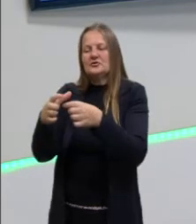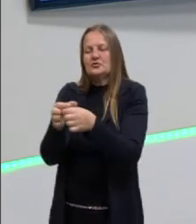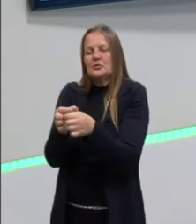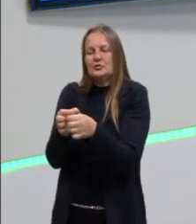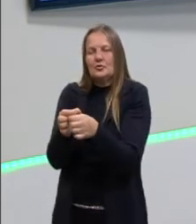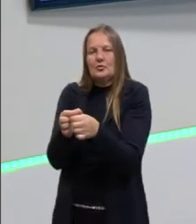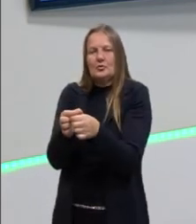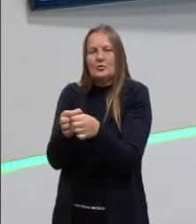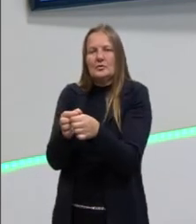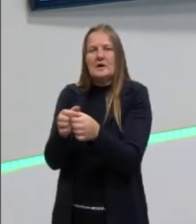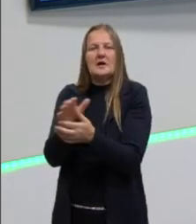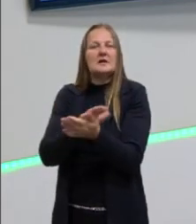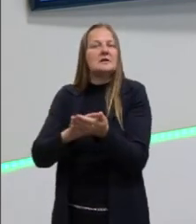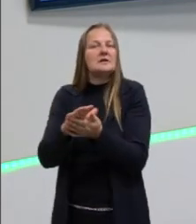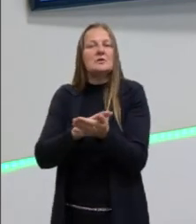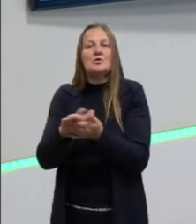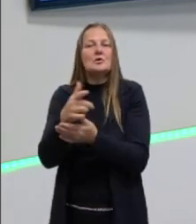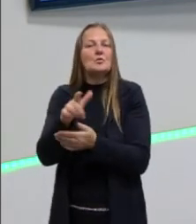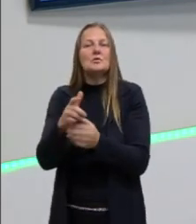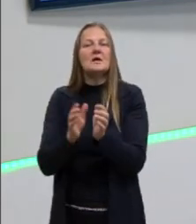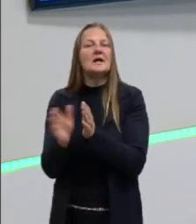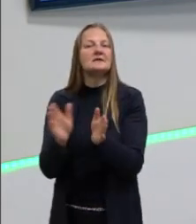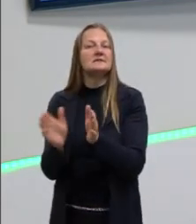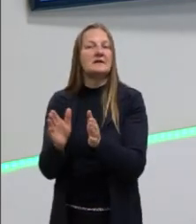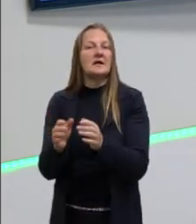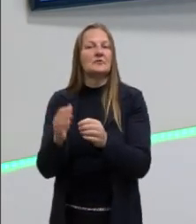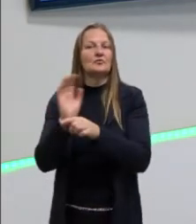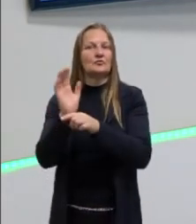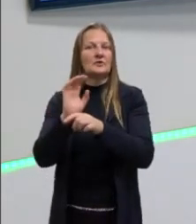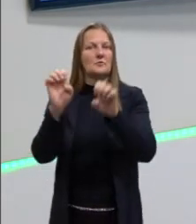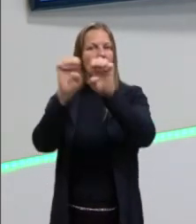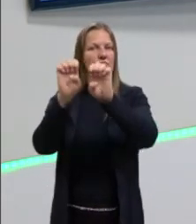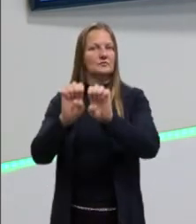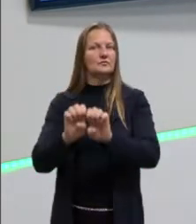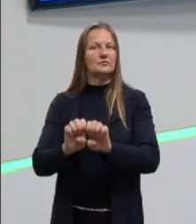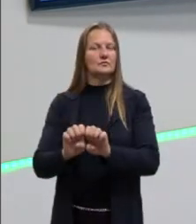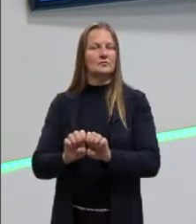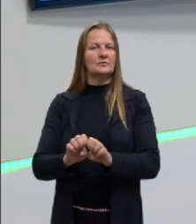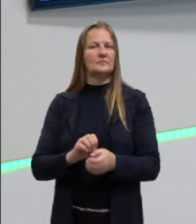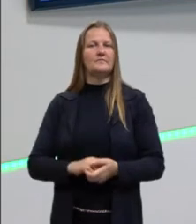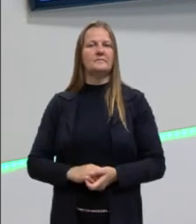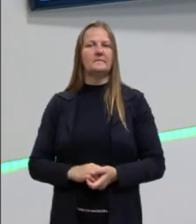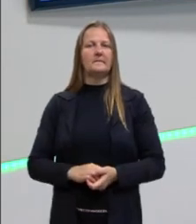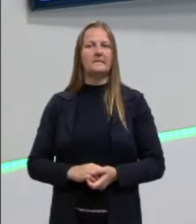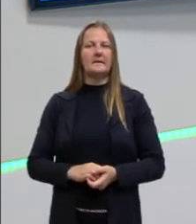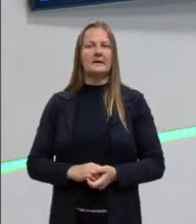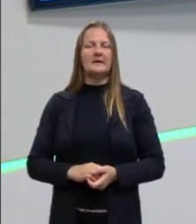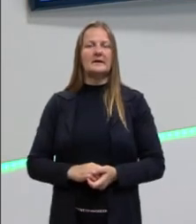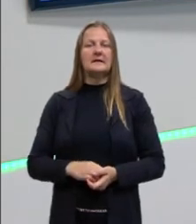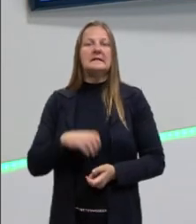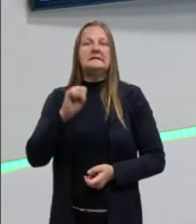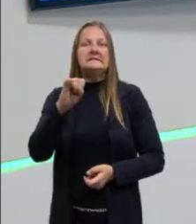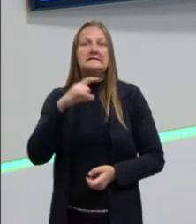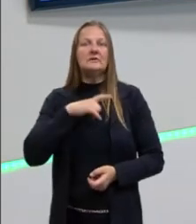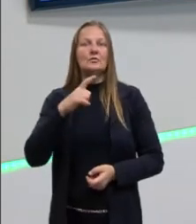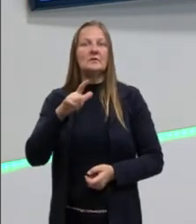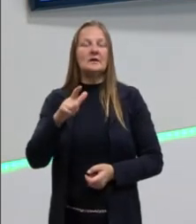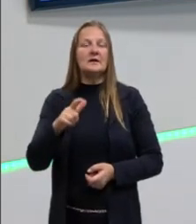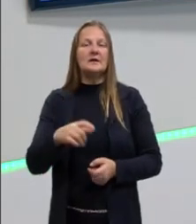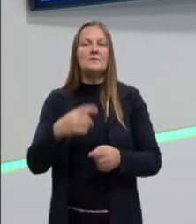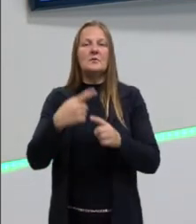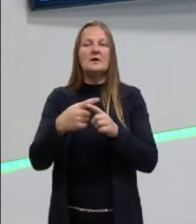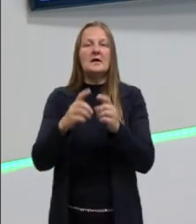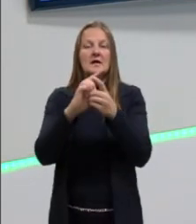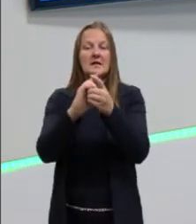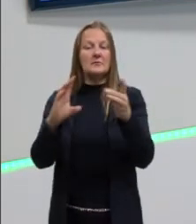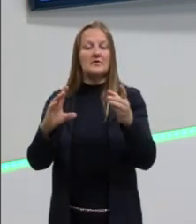pequenas pequenininhas que não tem estrutura de cinema se não há cinema significa que não